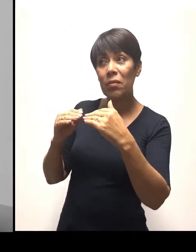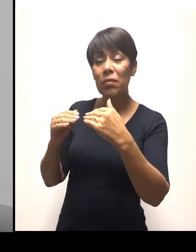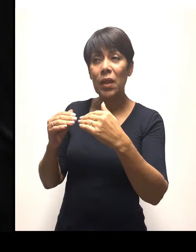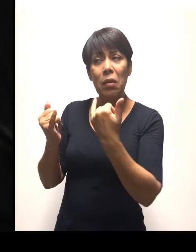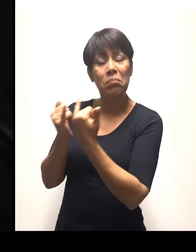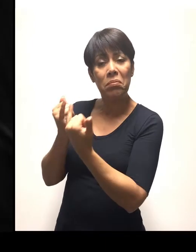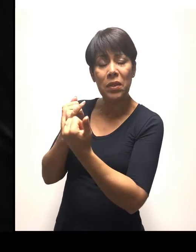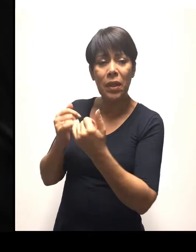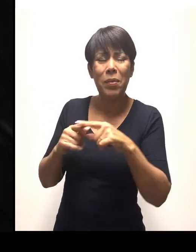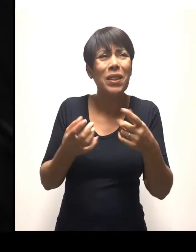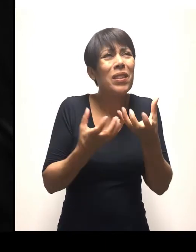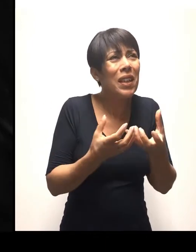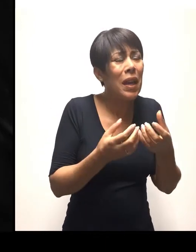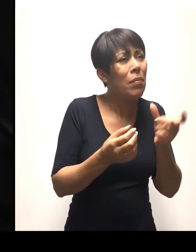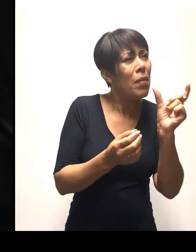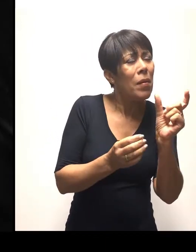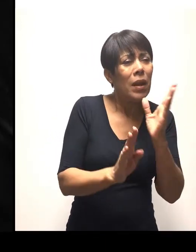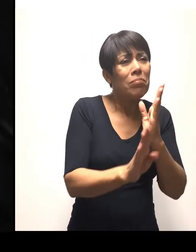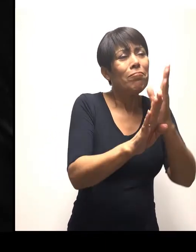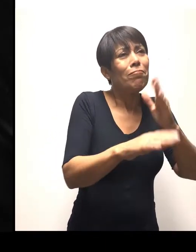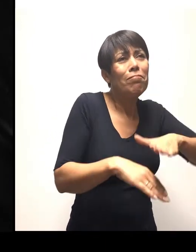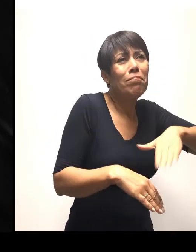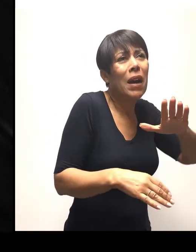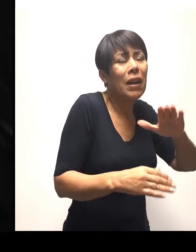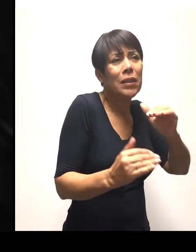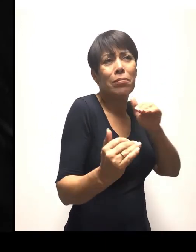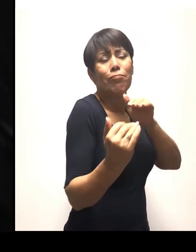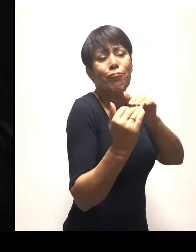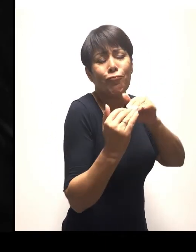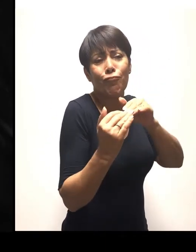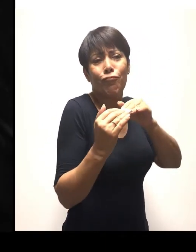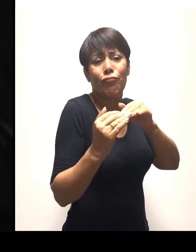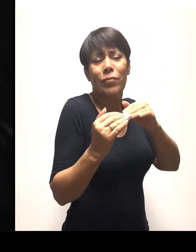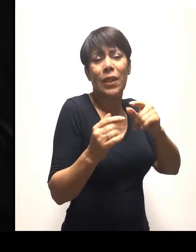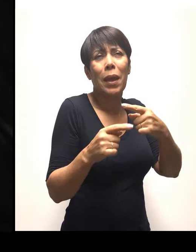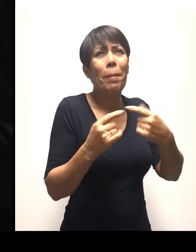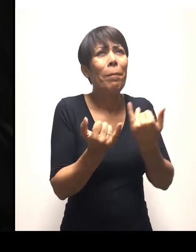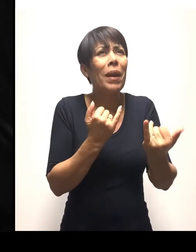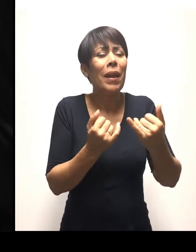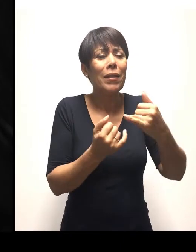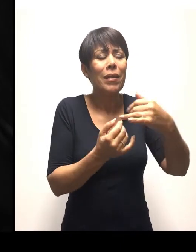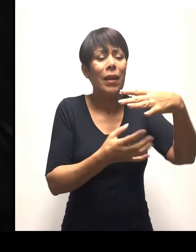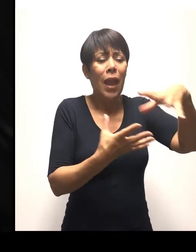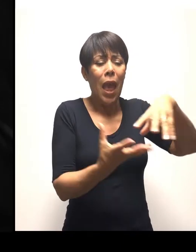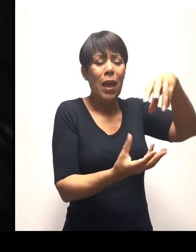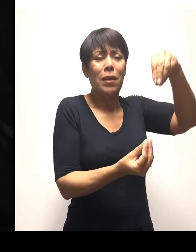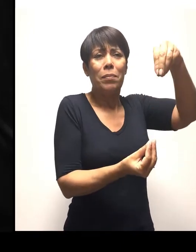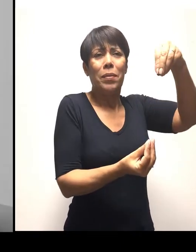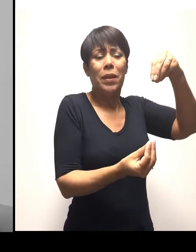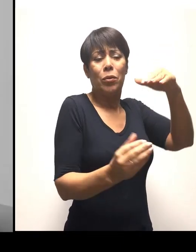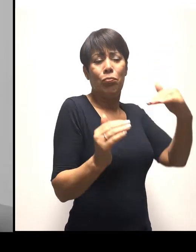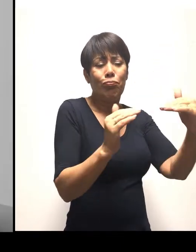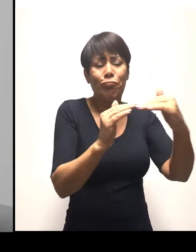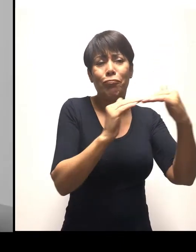Afinidades, mas eu ainda queria mais. Eu queria alguma coisa que fosse até para o plano espiritual mesmo.